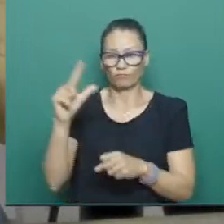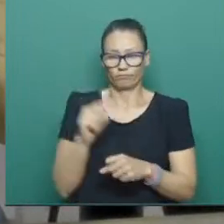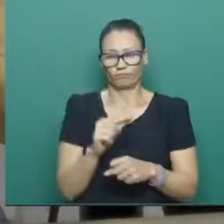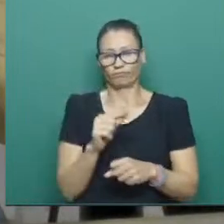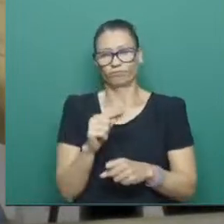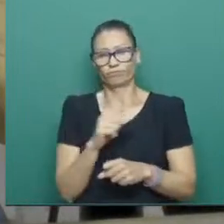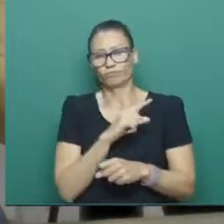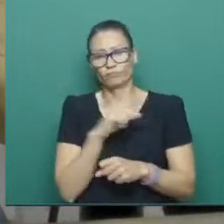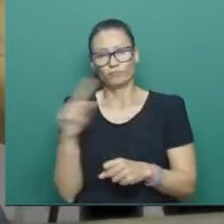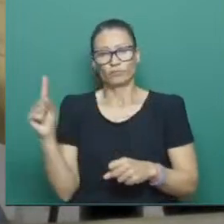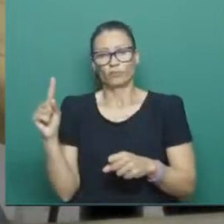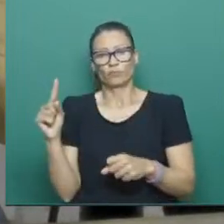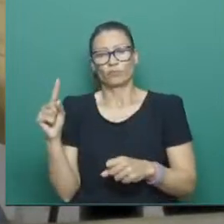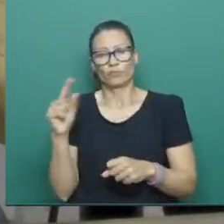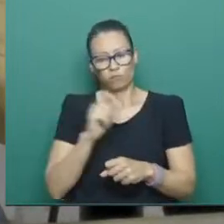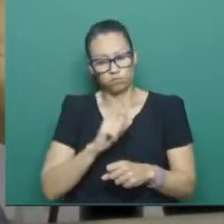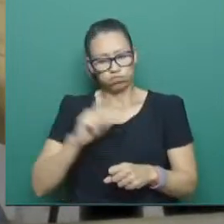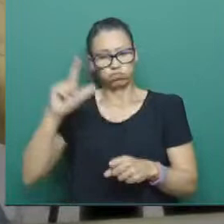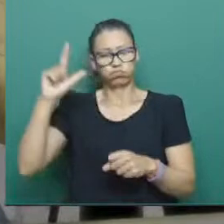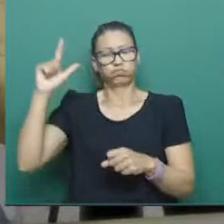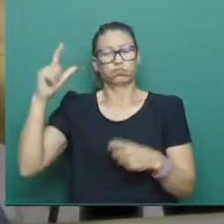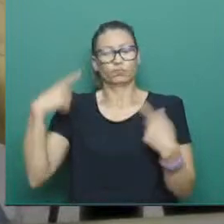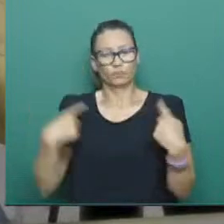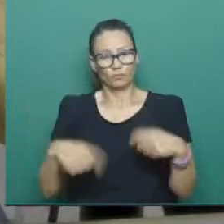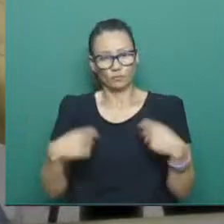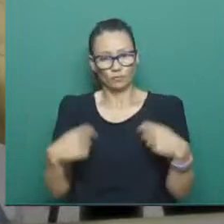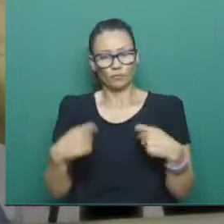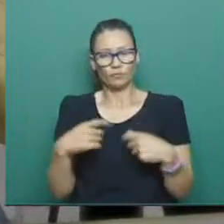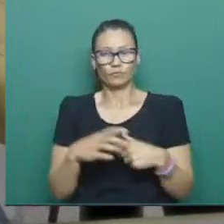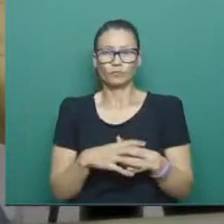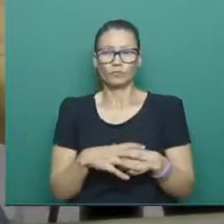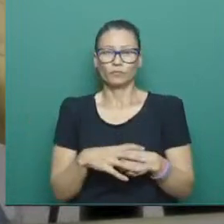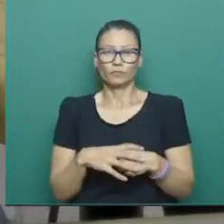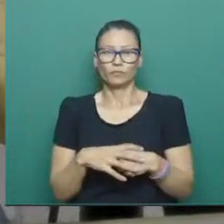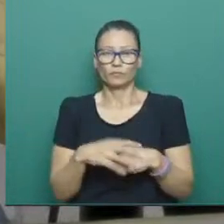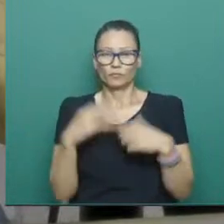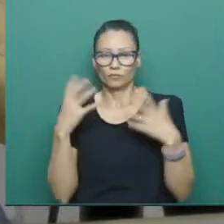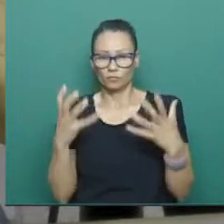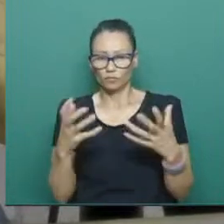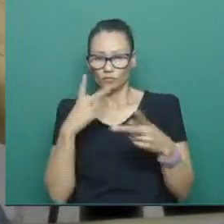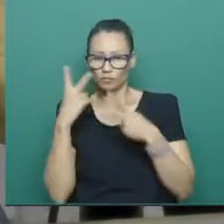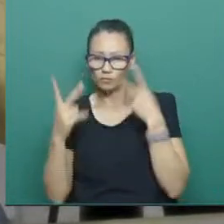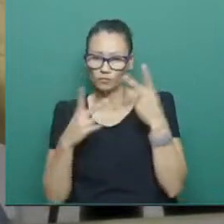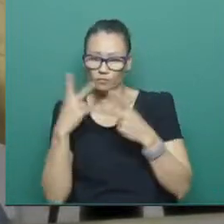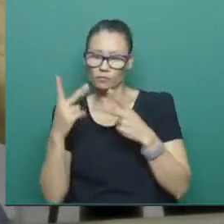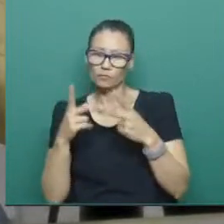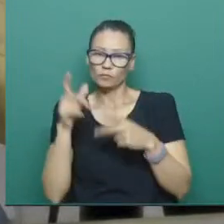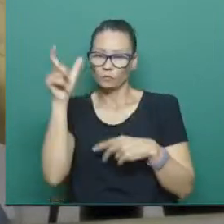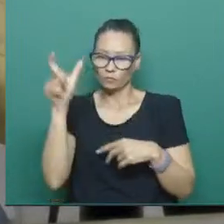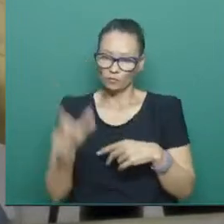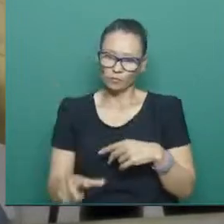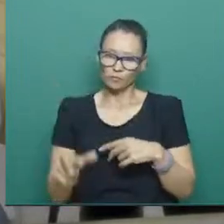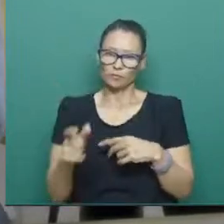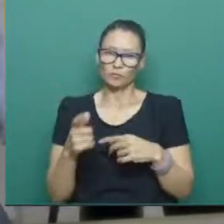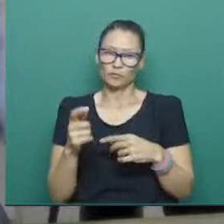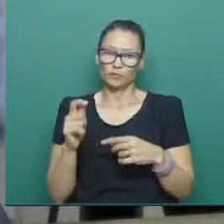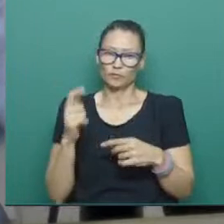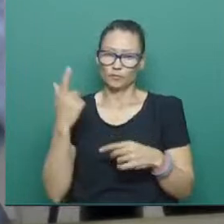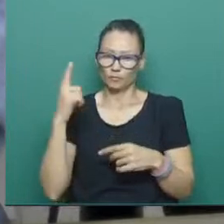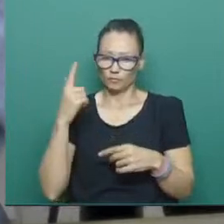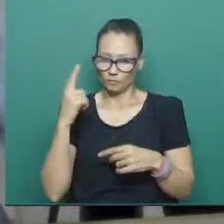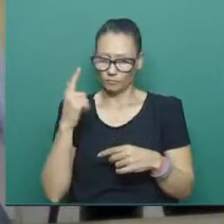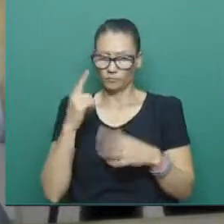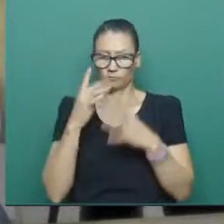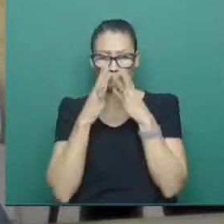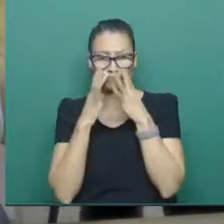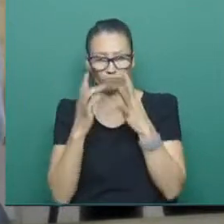mas que não chegue com ampliação. E aí eu queria fazer o questionamento também do modelo de gestão. Eu escutei atentamente